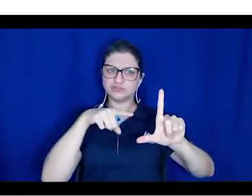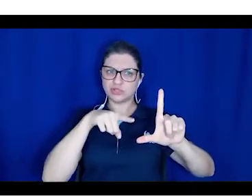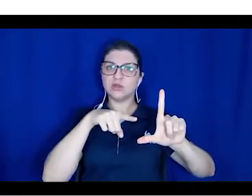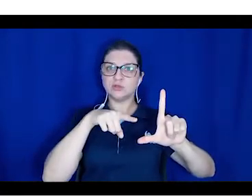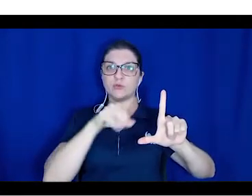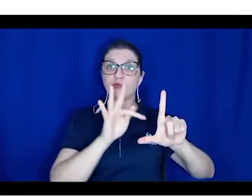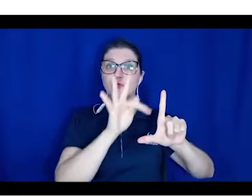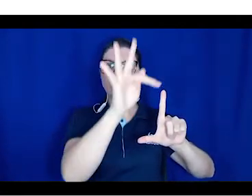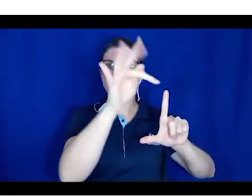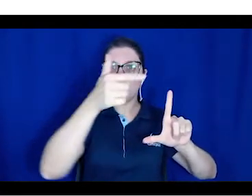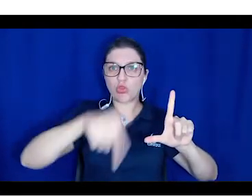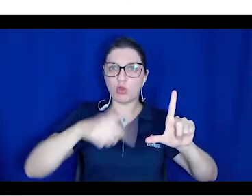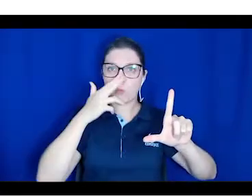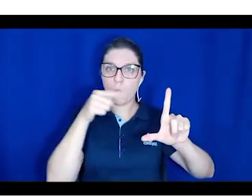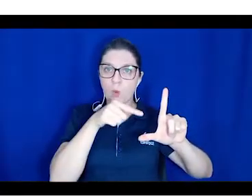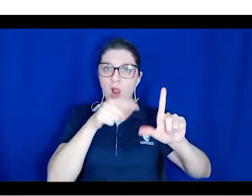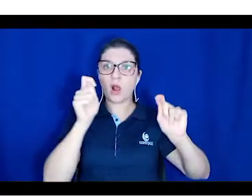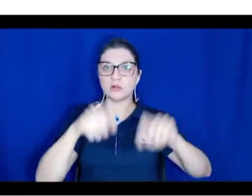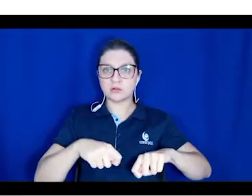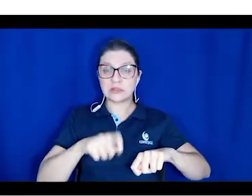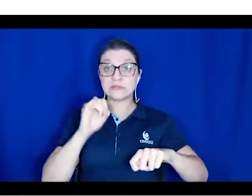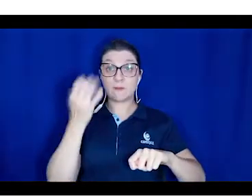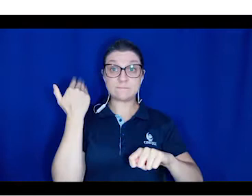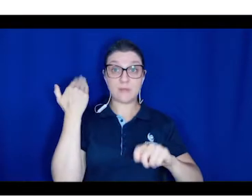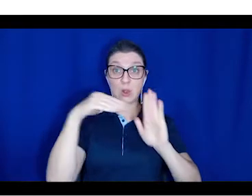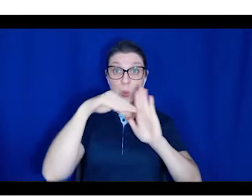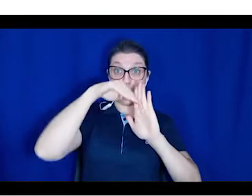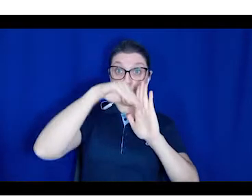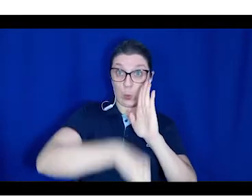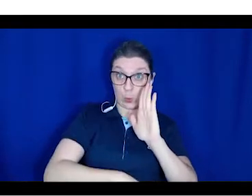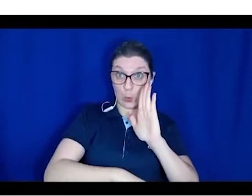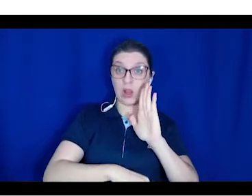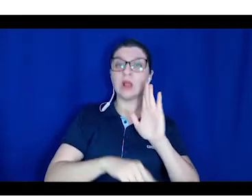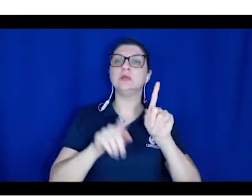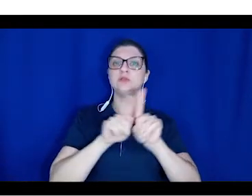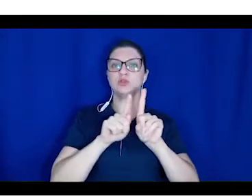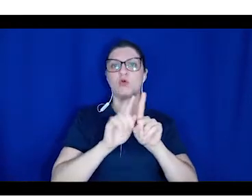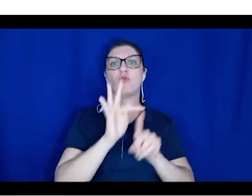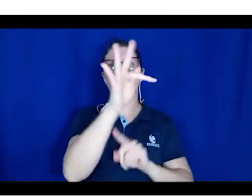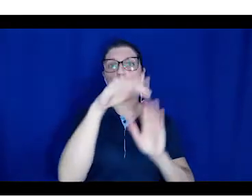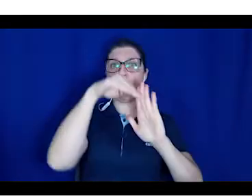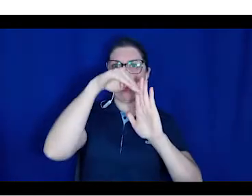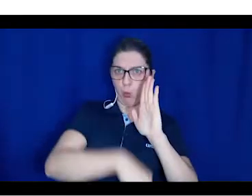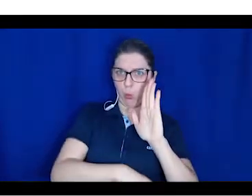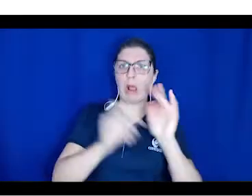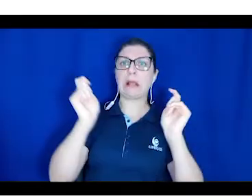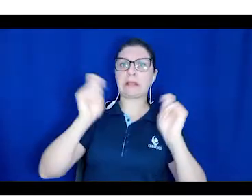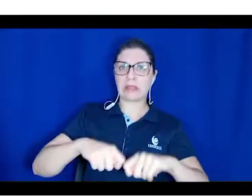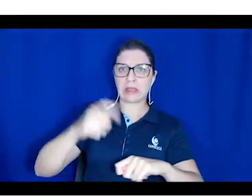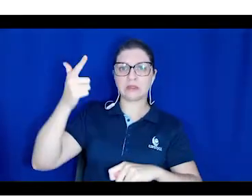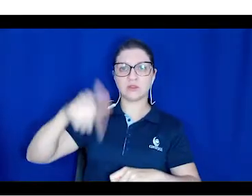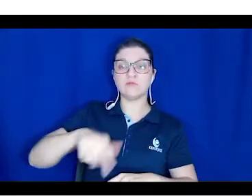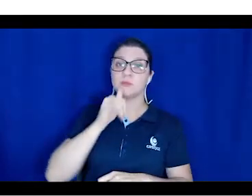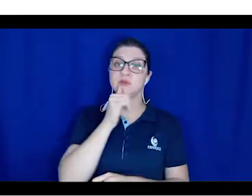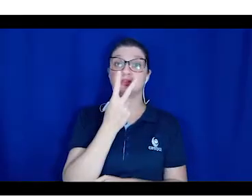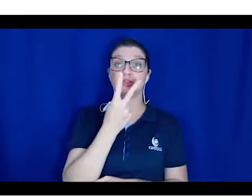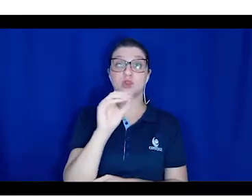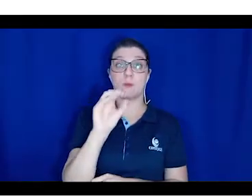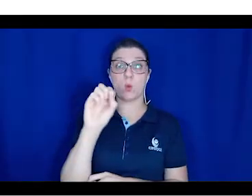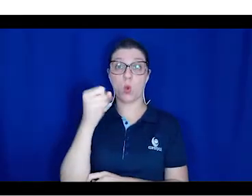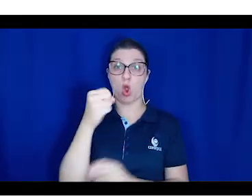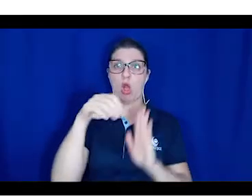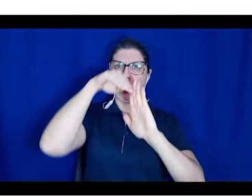futuro. Então, a história se repete. Quedas grandes, poderemos ter lá na frente quedas grandes novamente. Tivemos quedas grandes em